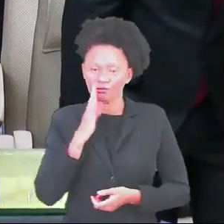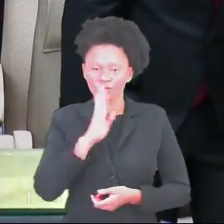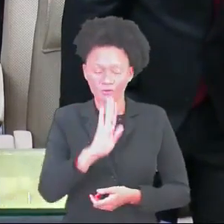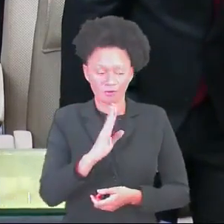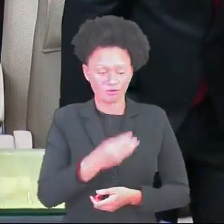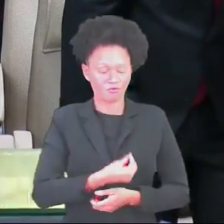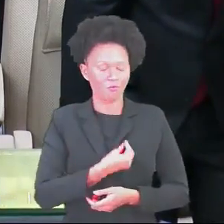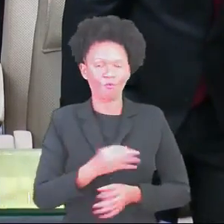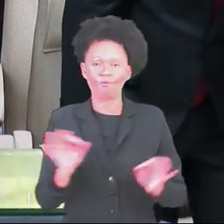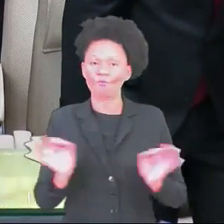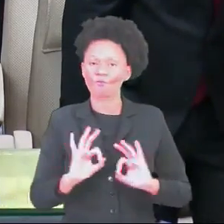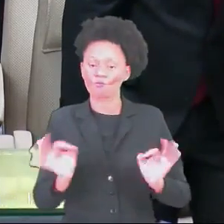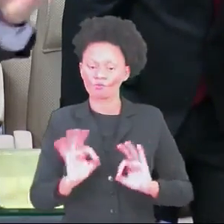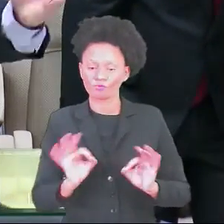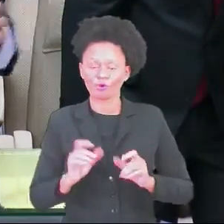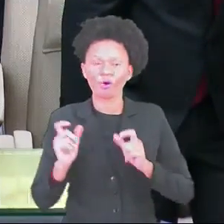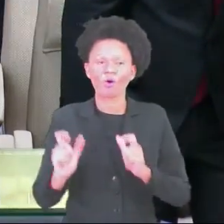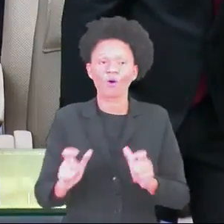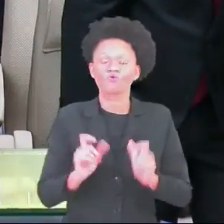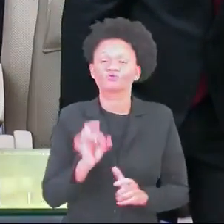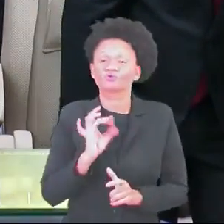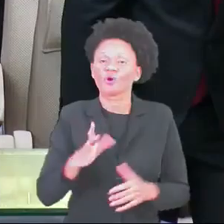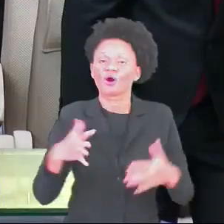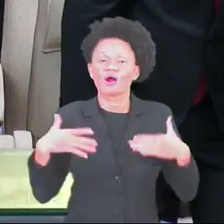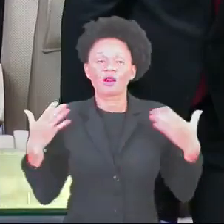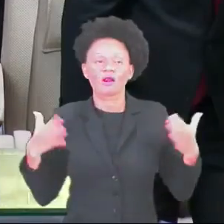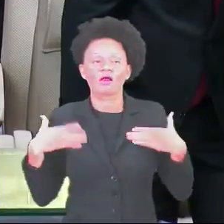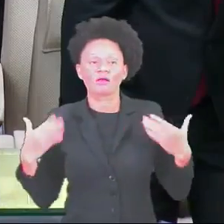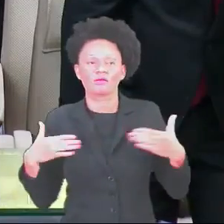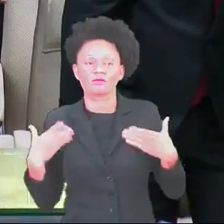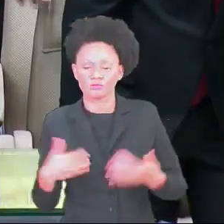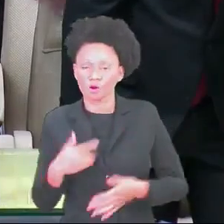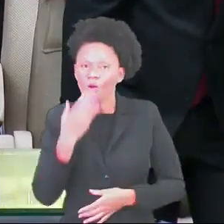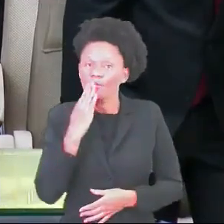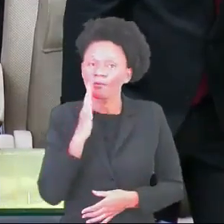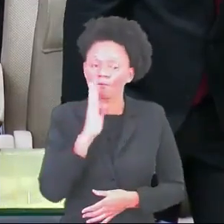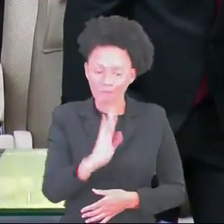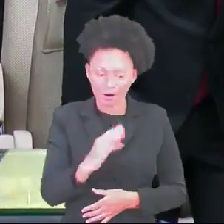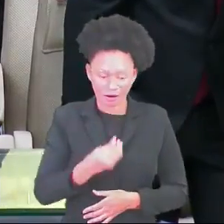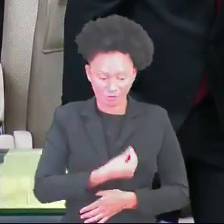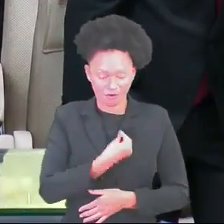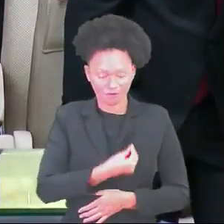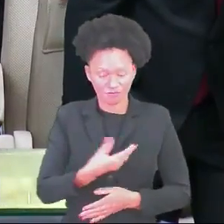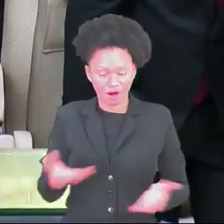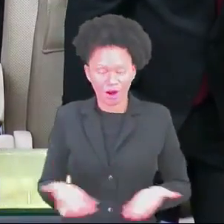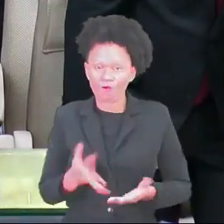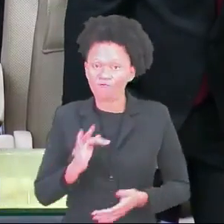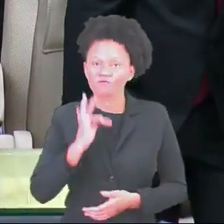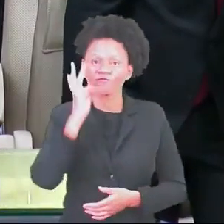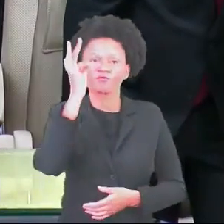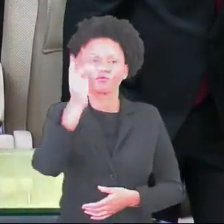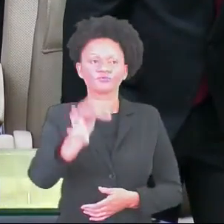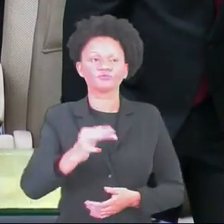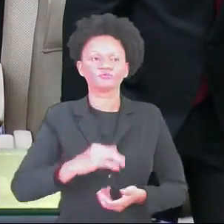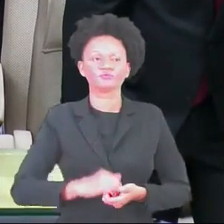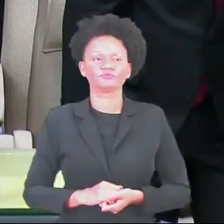vida aonde você terá só alegria, não é isso. Está te prometendo uma vida presente e futura.